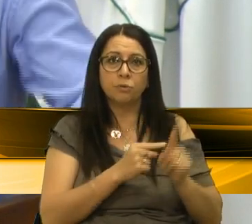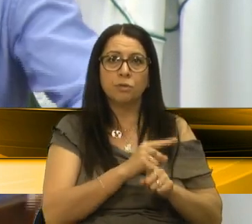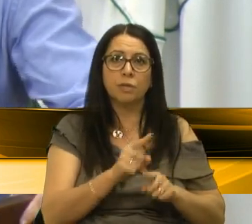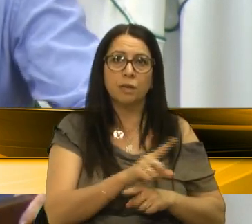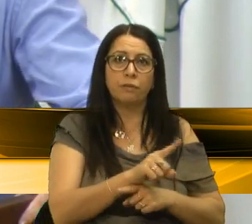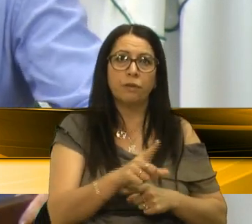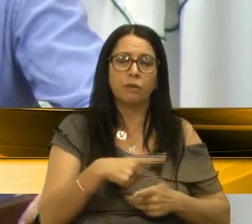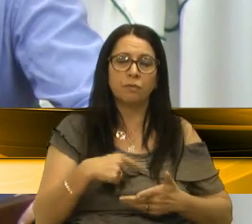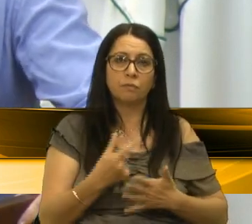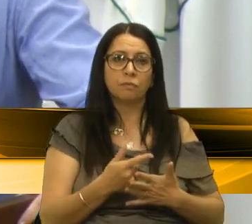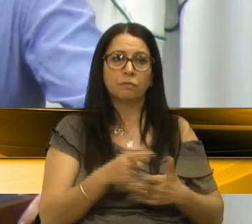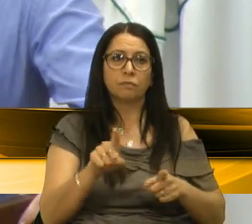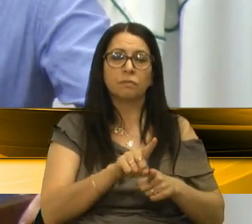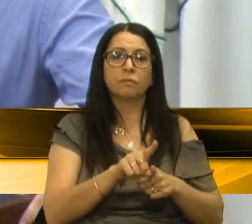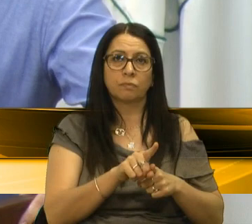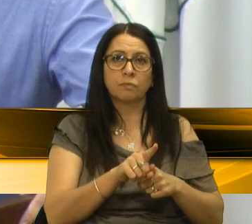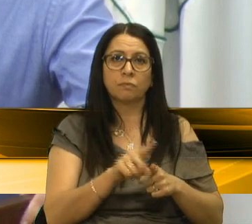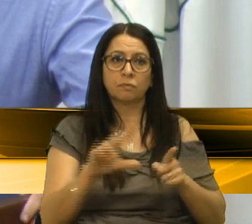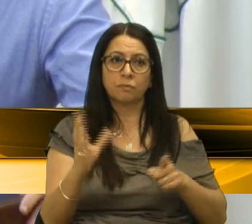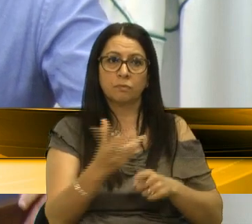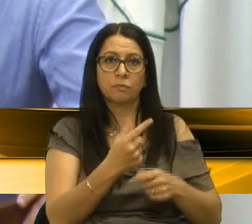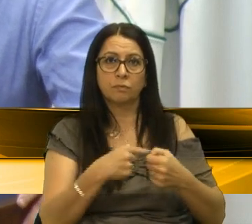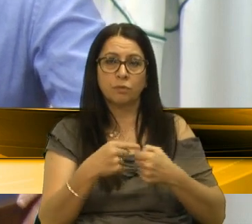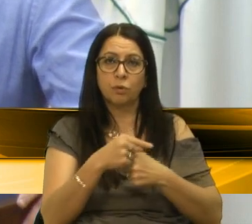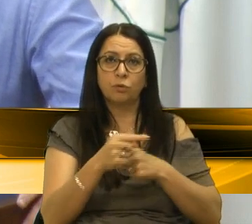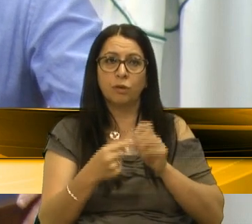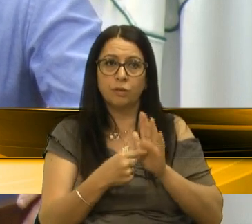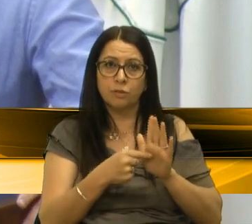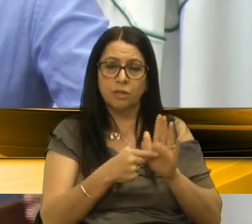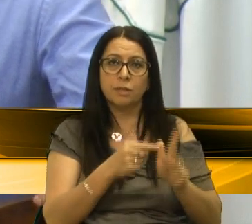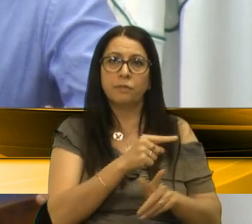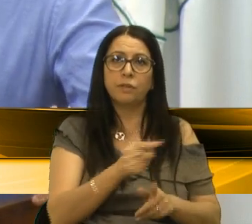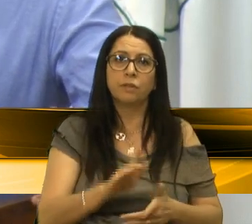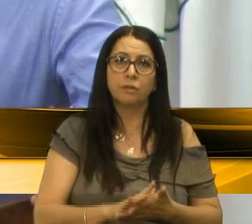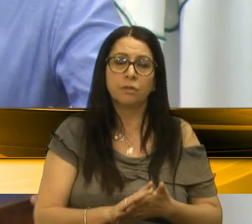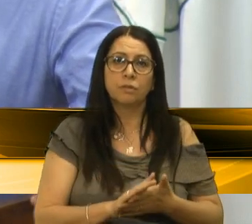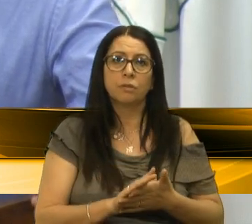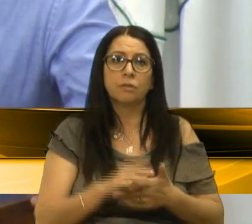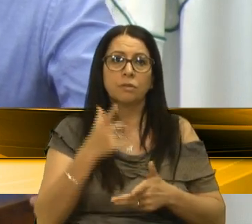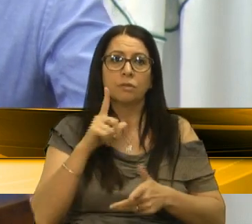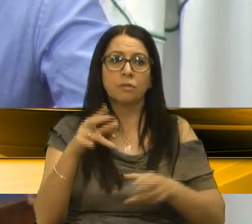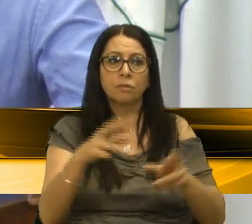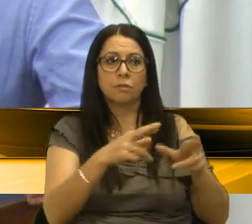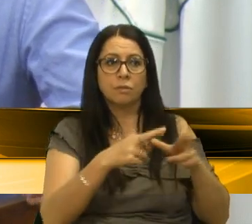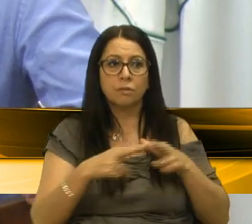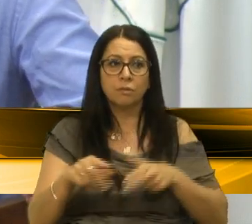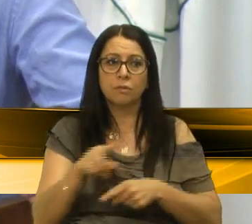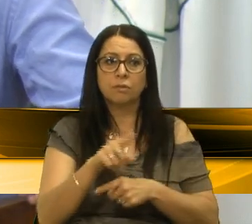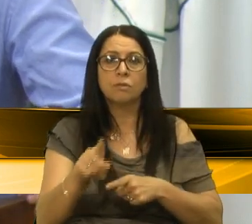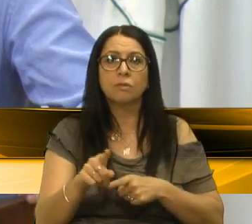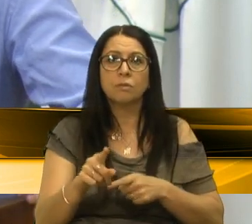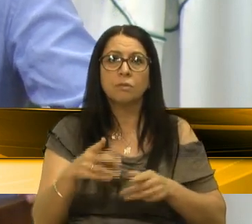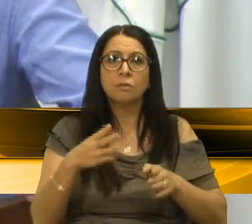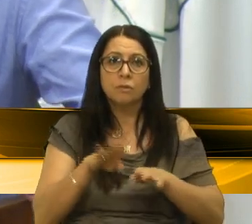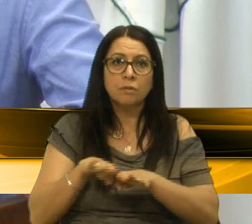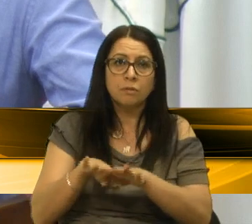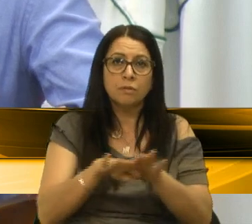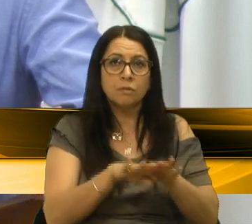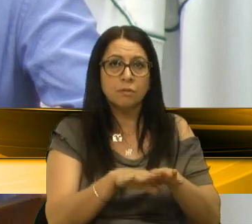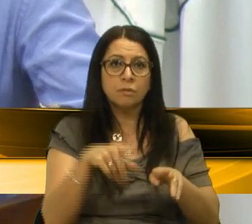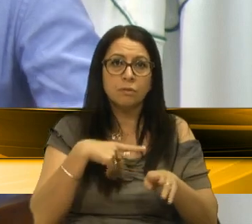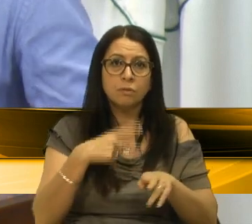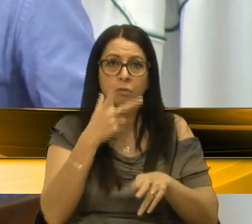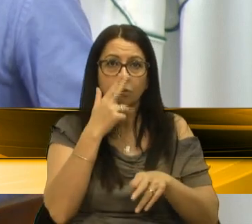eu me pergunto, por que tantos municípios da nossa região conseguem trabalhar isso de forma harmônica? Conseguem com as